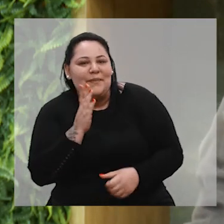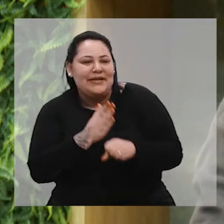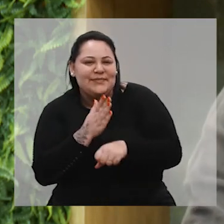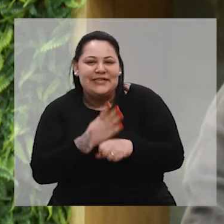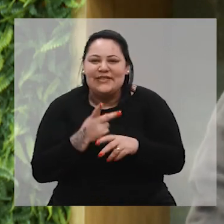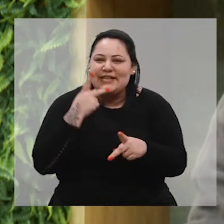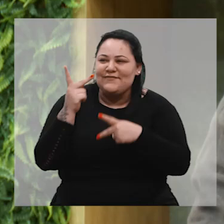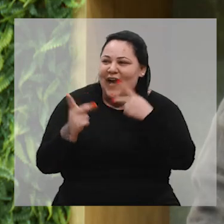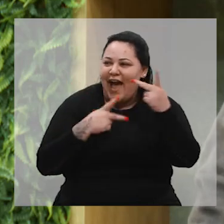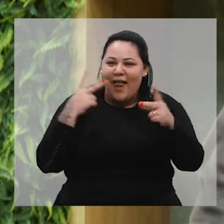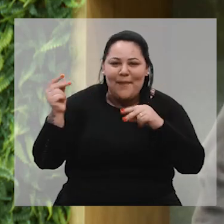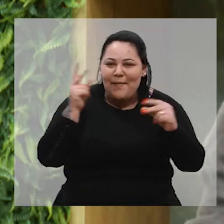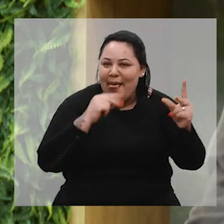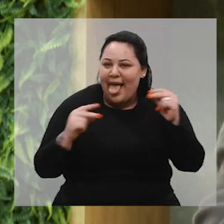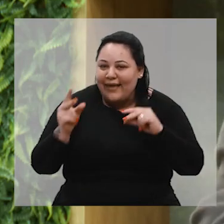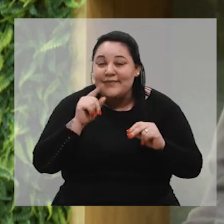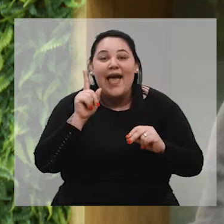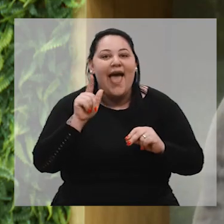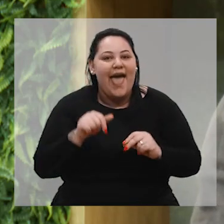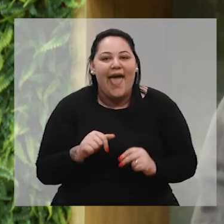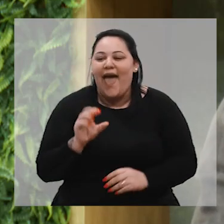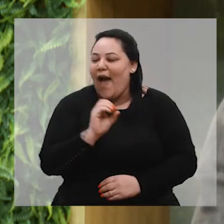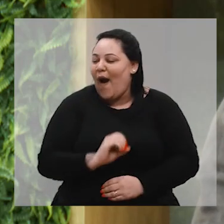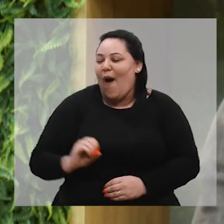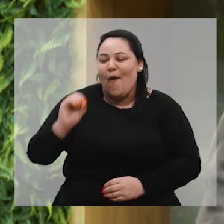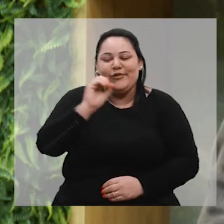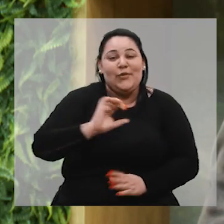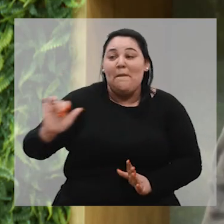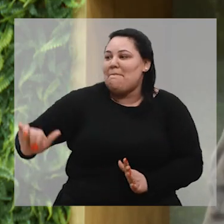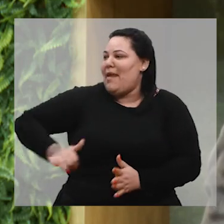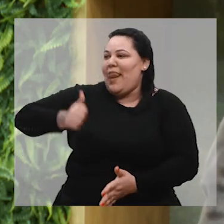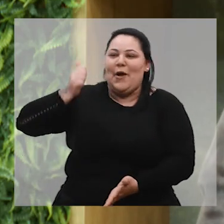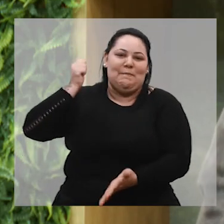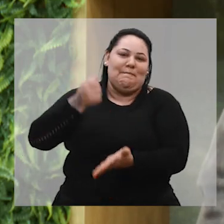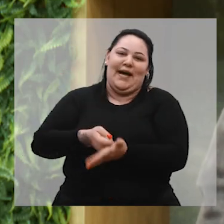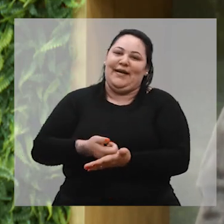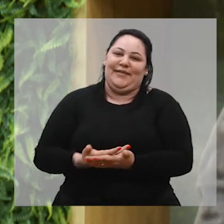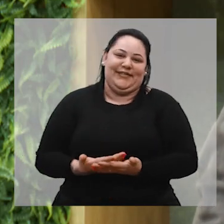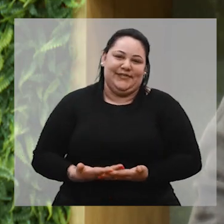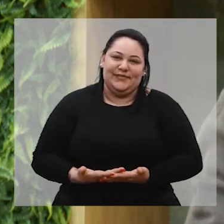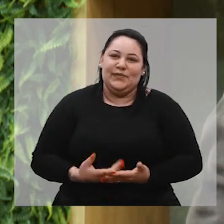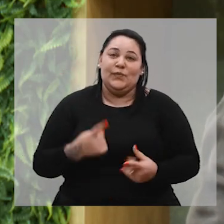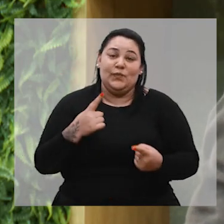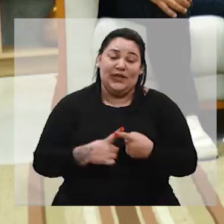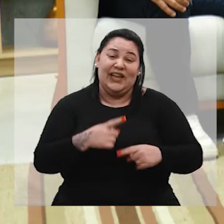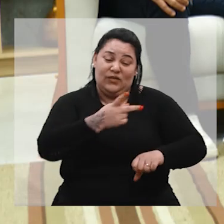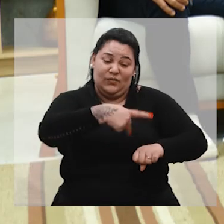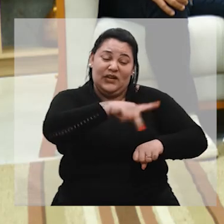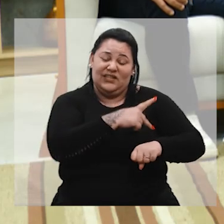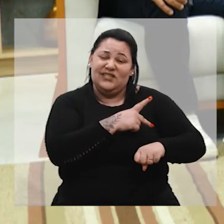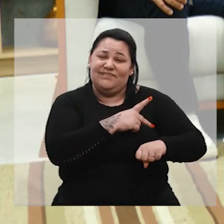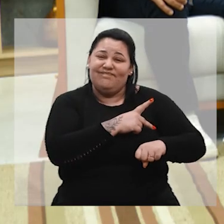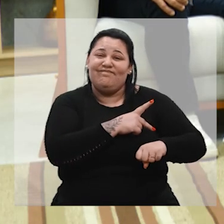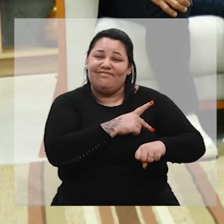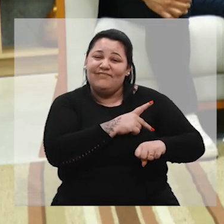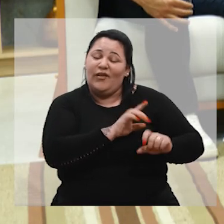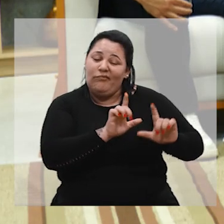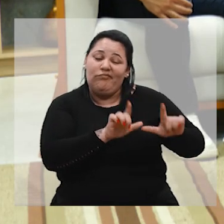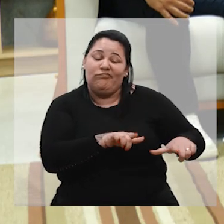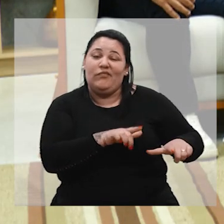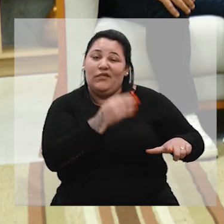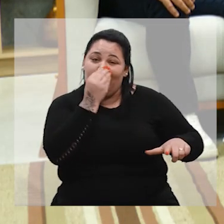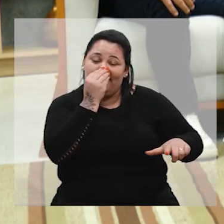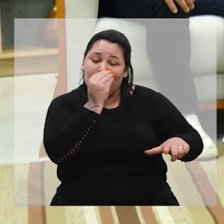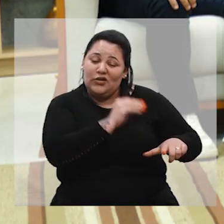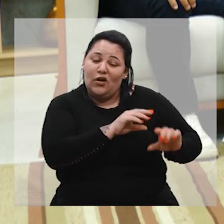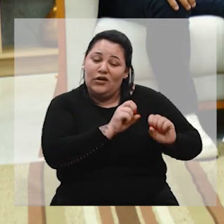Eu lembro lá da tua aula, eu lembro da tua participação, então é muito recompensador. Eu acho que seria o melhor pagamento, né? Com certeza. Porque num